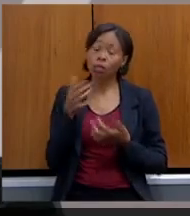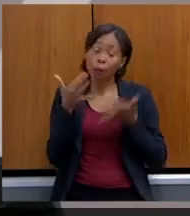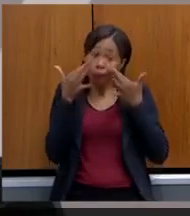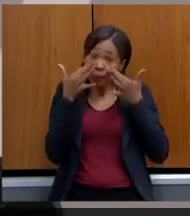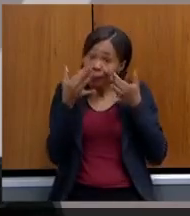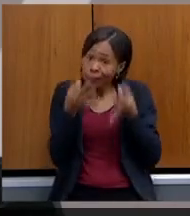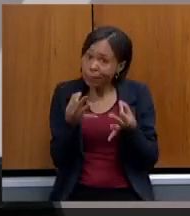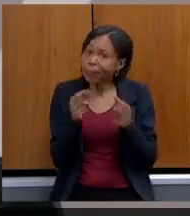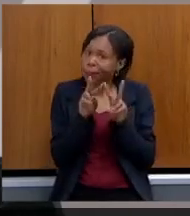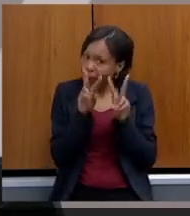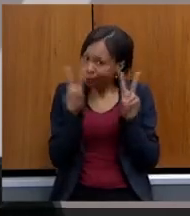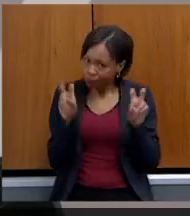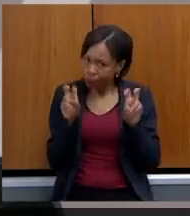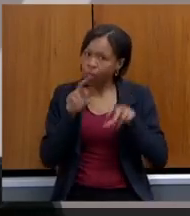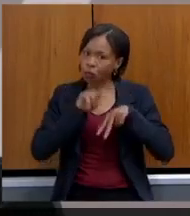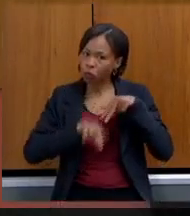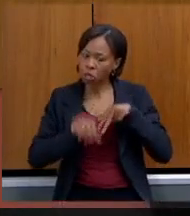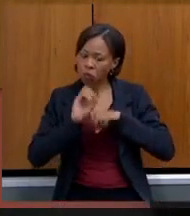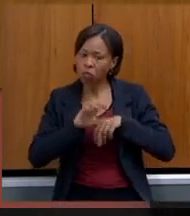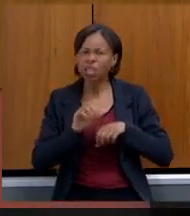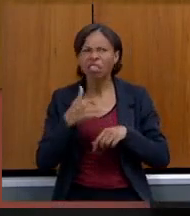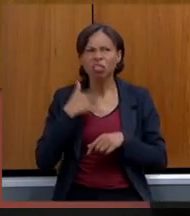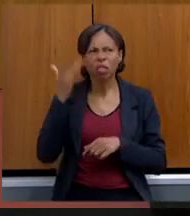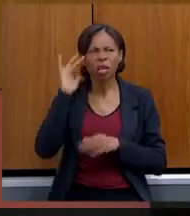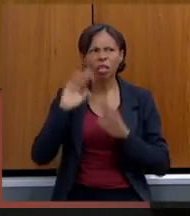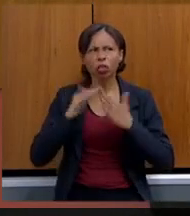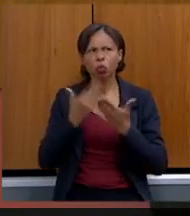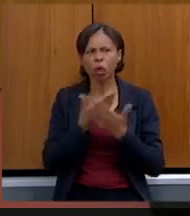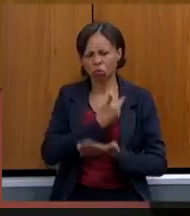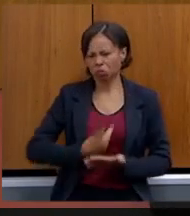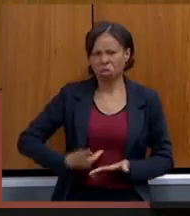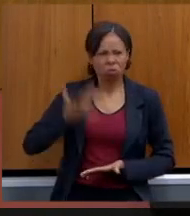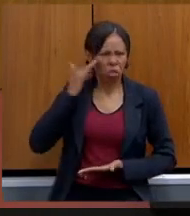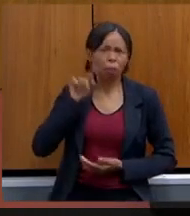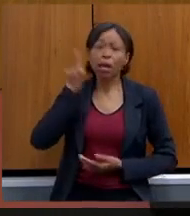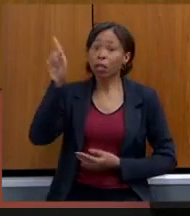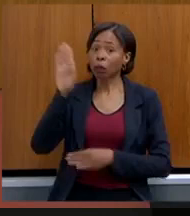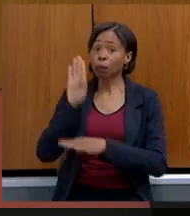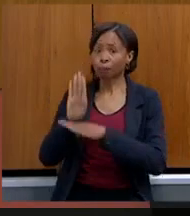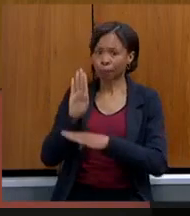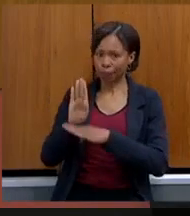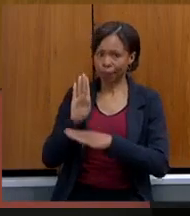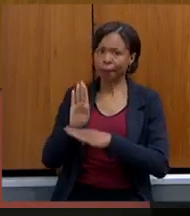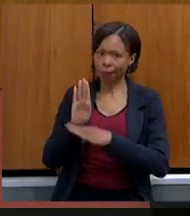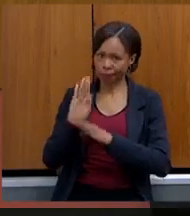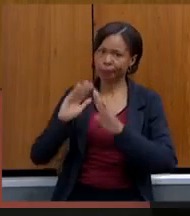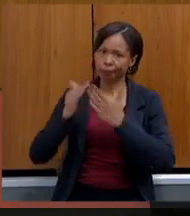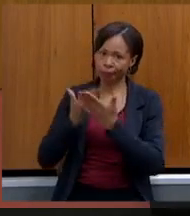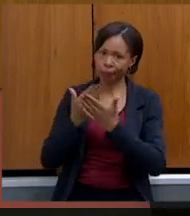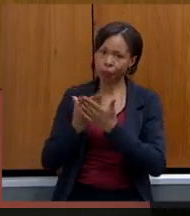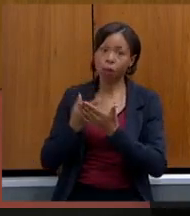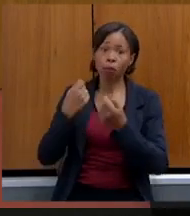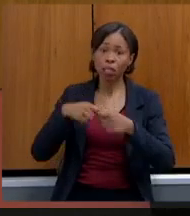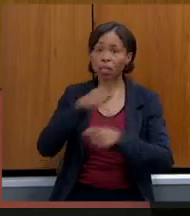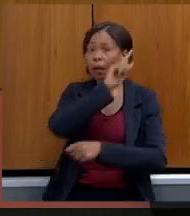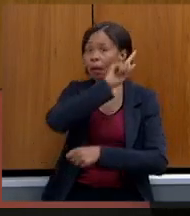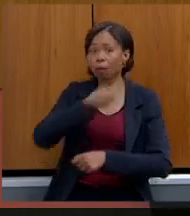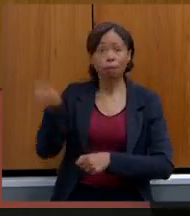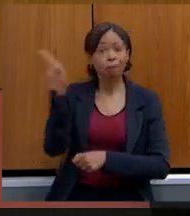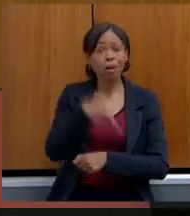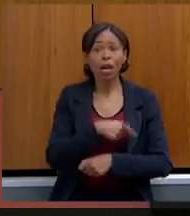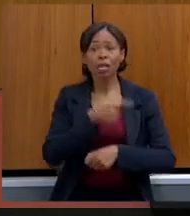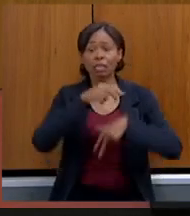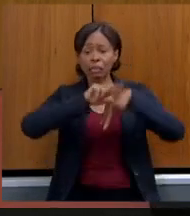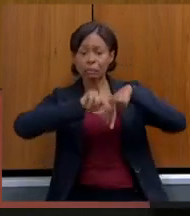Júlia a escola eu não sei que agora se a lei estadual é só sei que ela no Barreiro para vocês terem atenção nessa situação e acabar com essa questão de ideologia